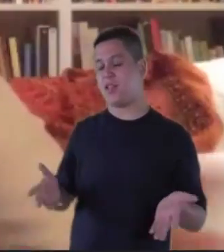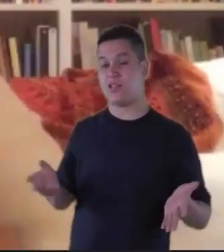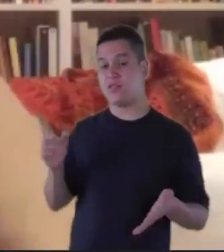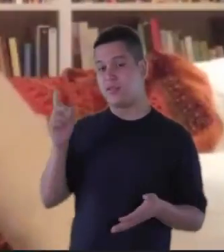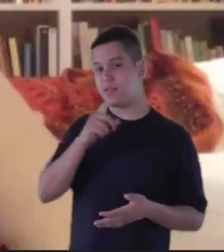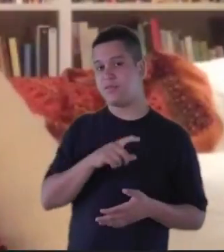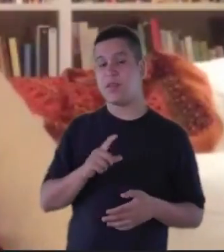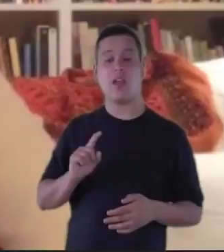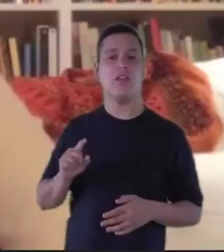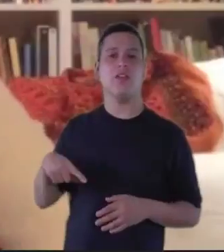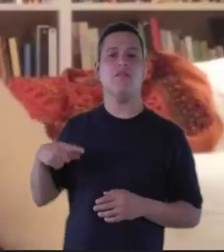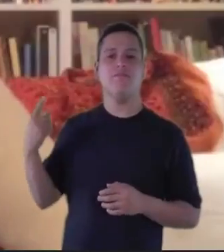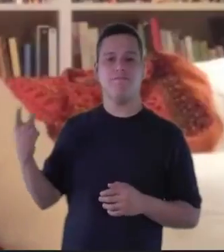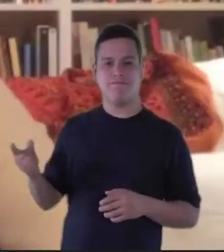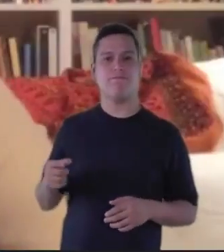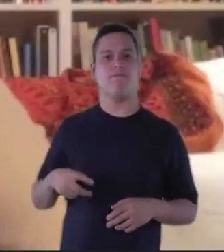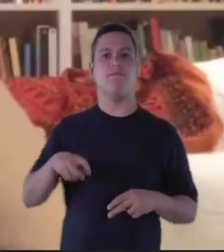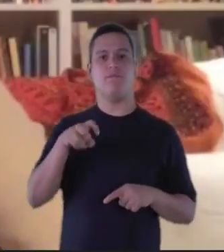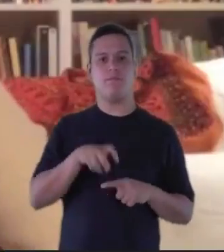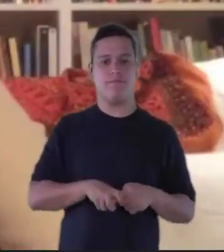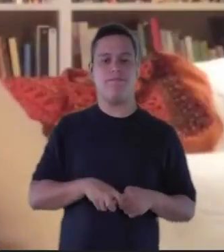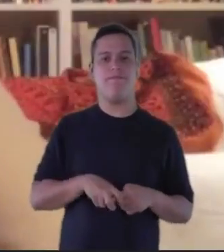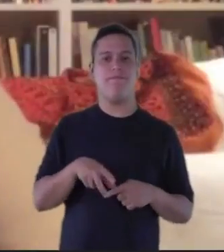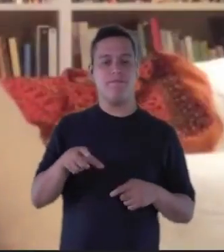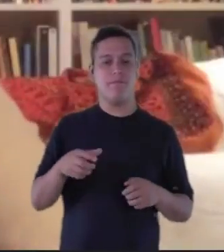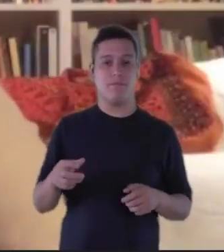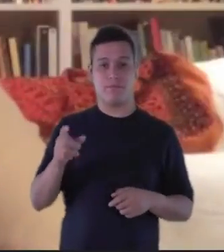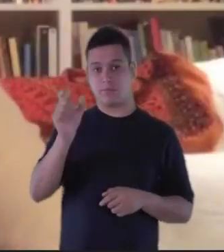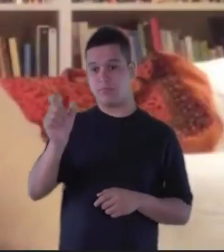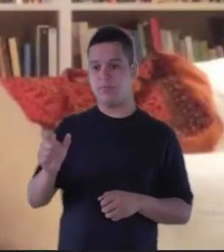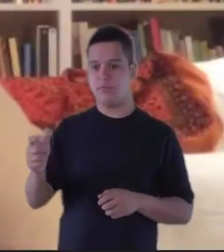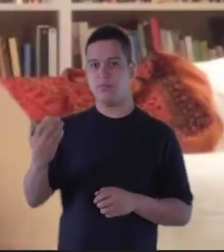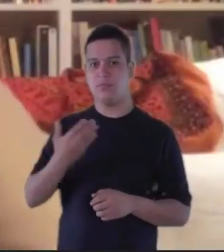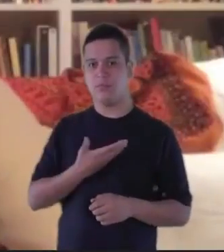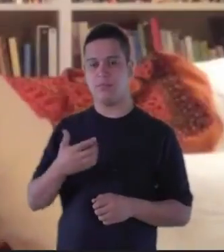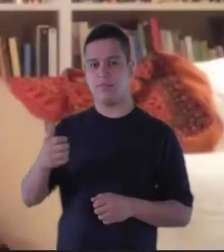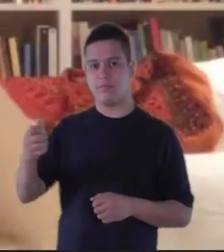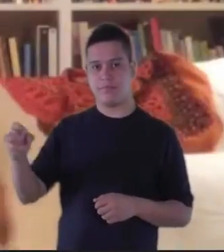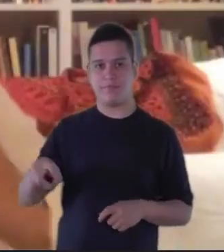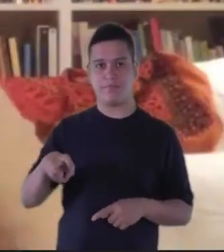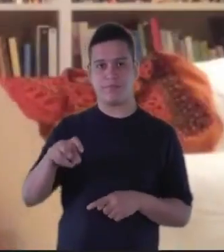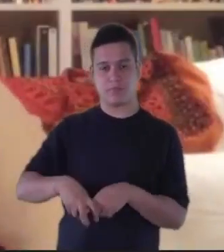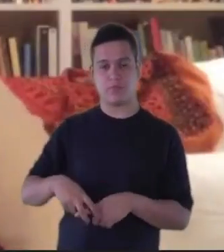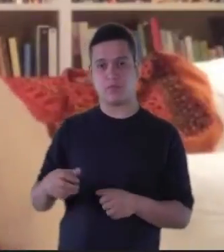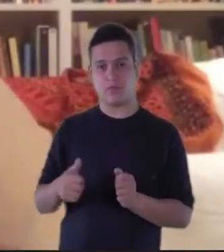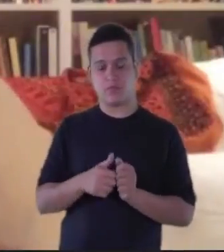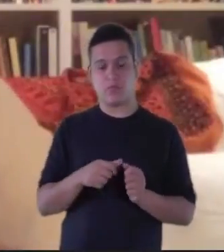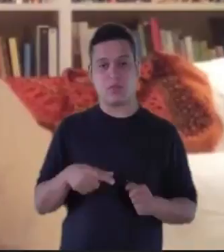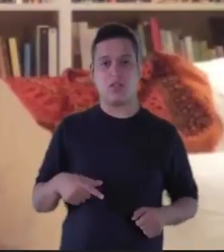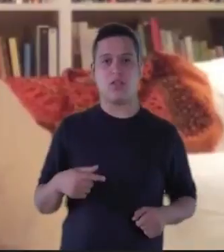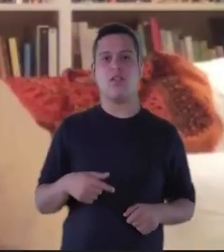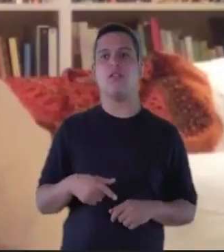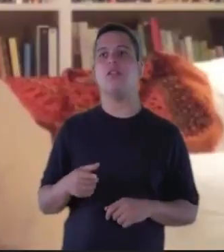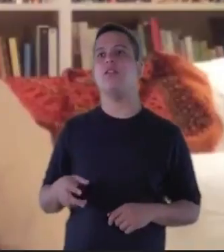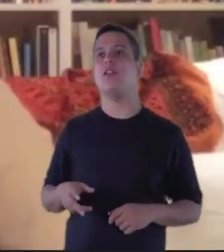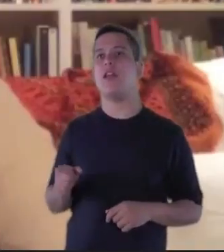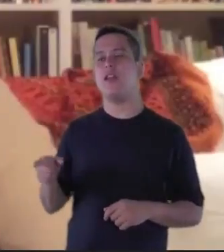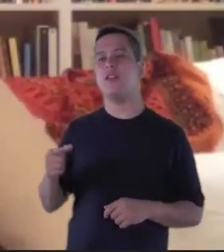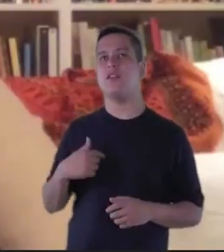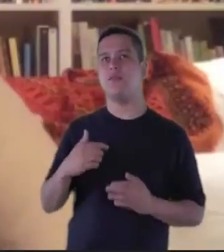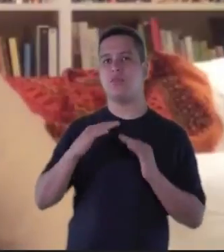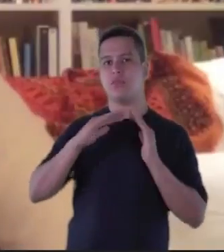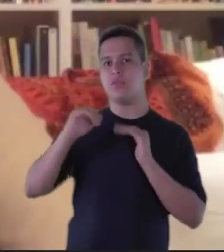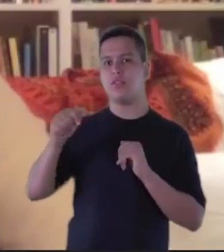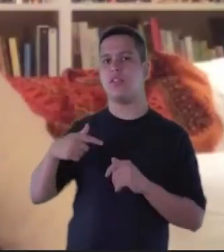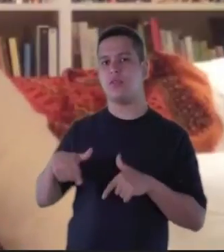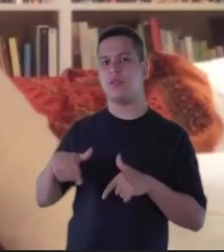enfim, sentei e comecei a escrever com esse parceiraço, que é o Guilherme Gonzalez, que era um cara que tinha me chamado para dirigir um curta que ele tinha escrito, ele estava